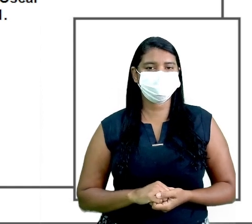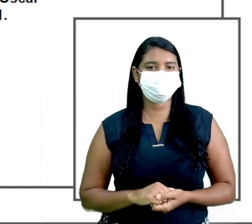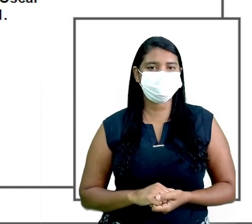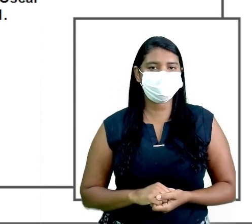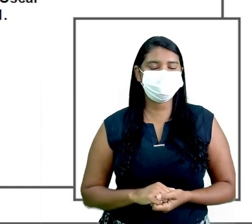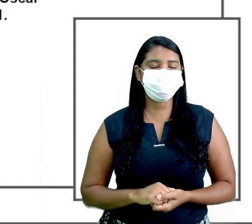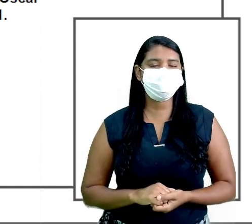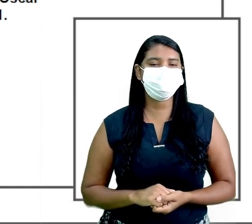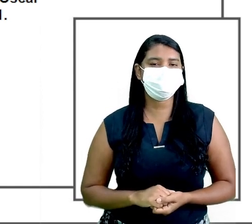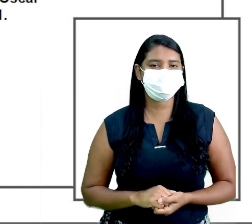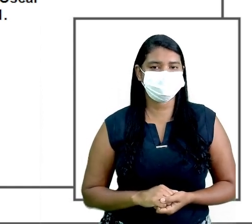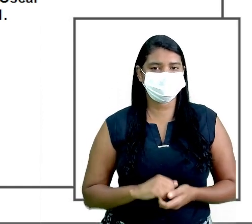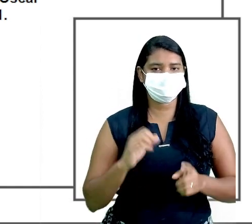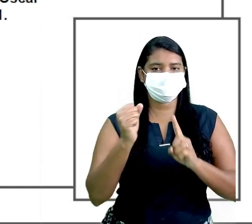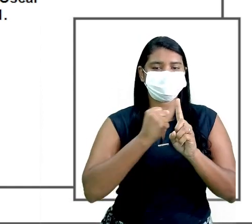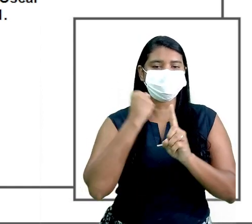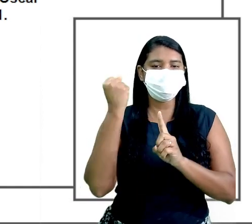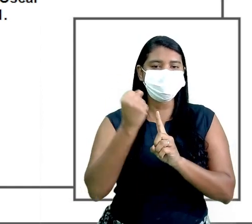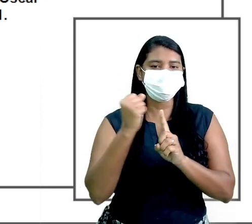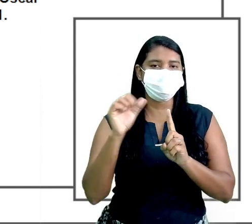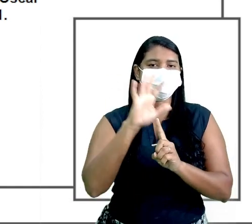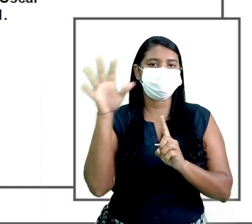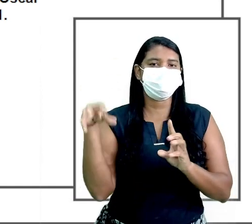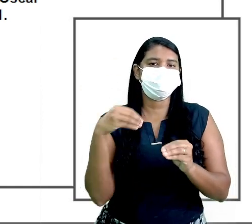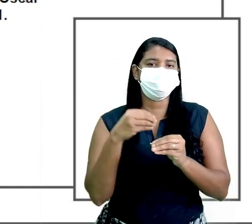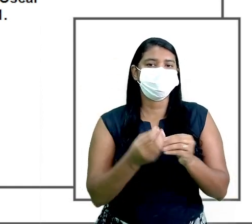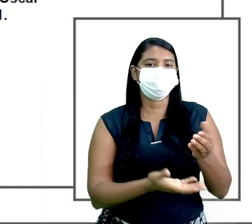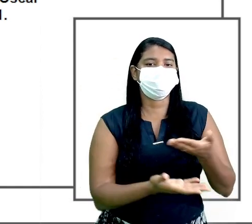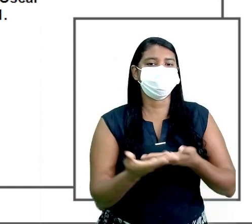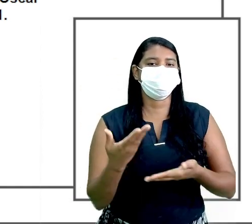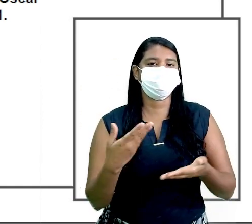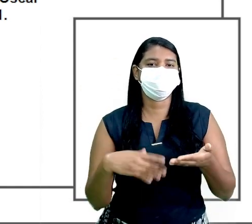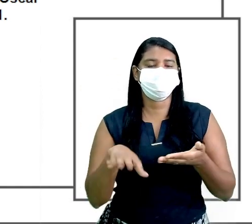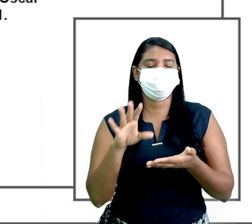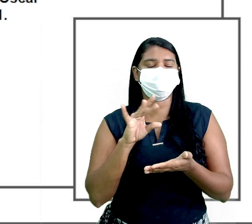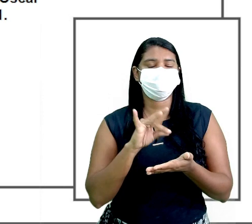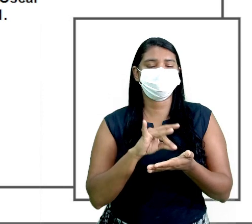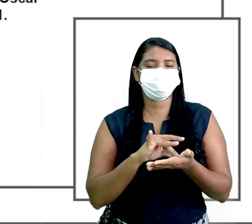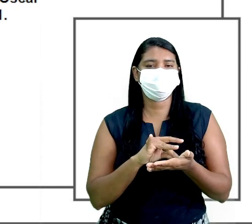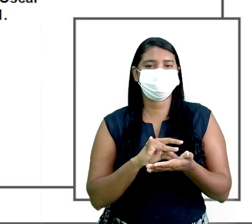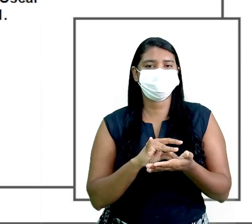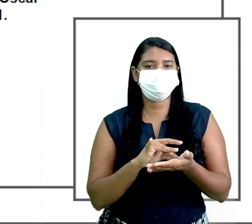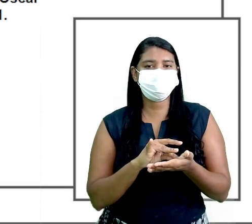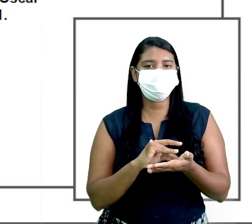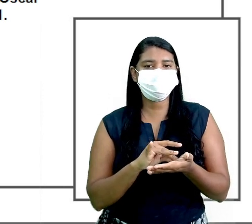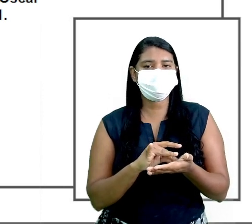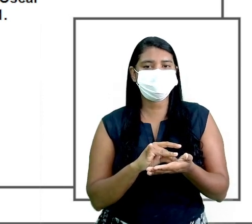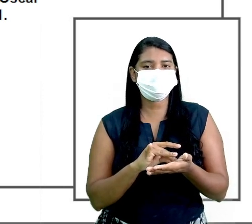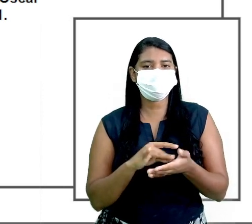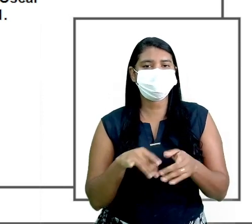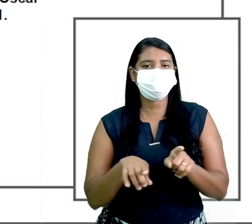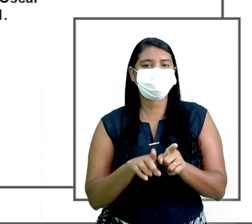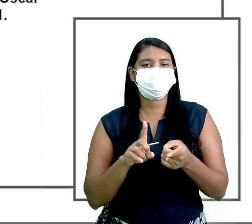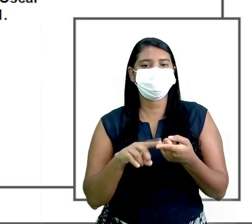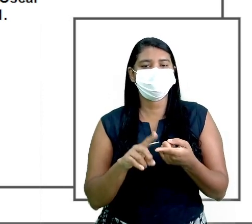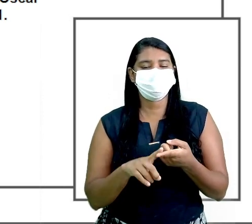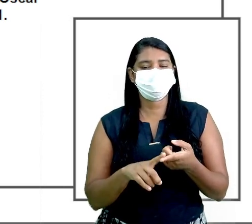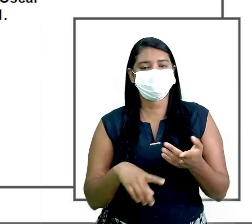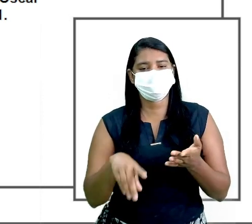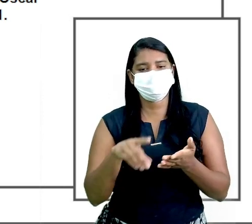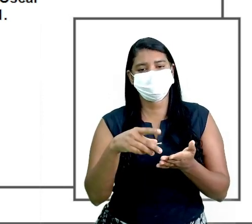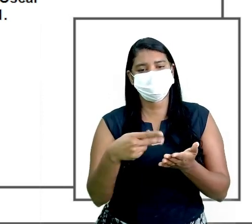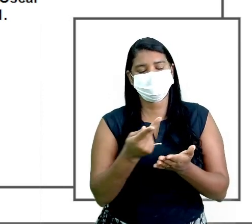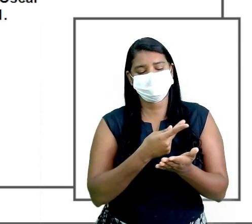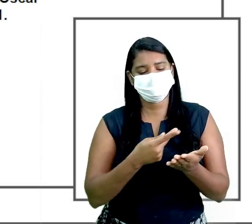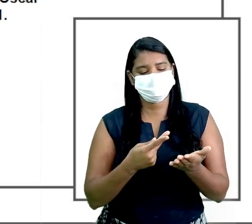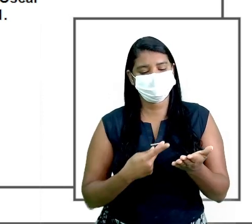fluidos, né? E associações entre elementos decorativos artísticos e de design moderno, como a